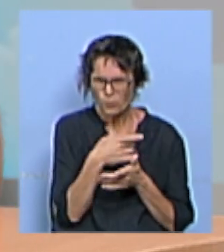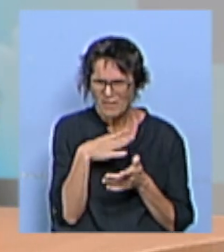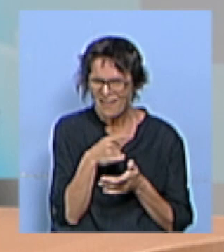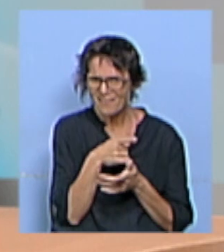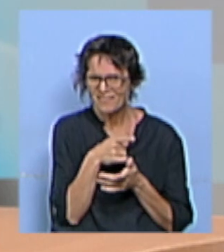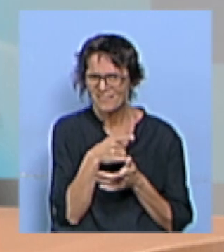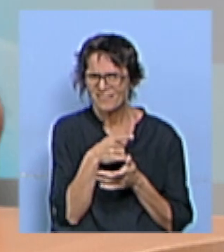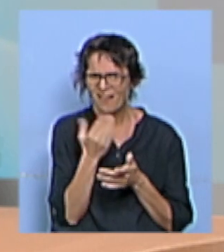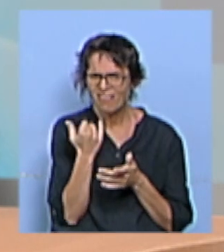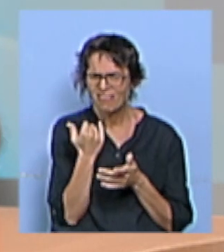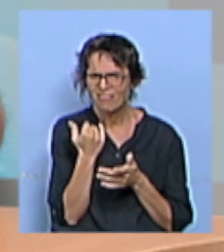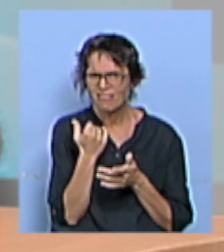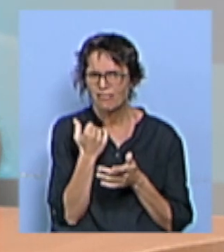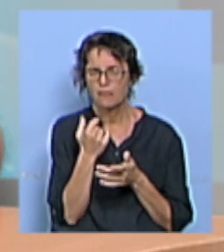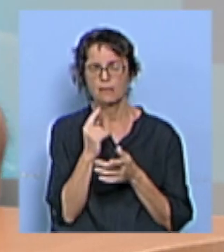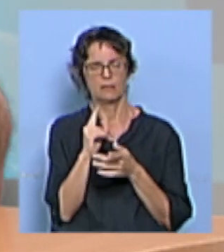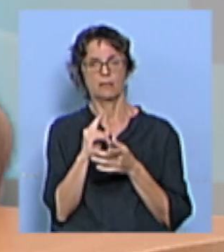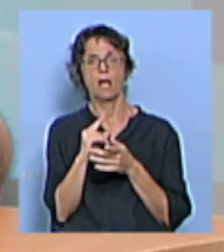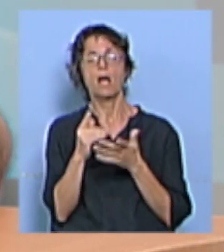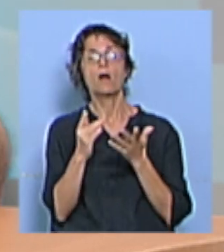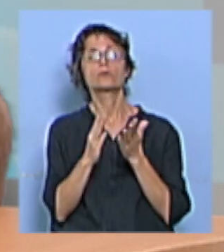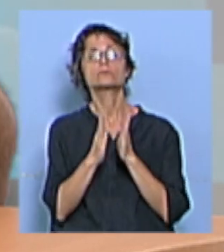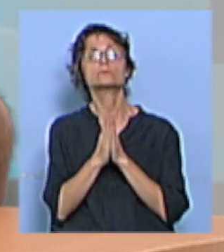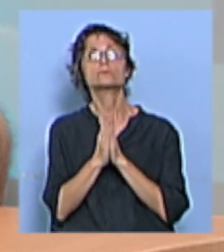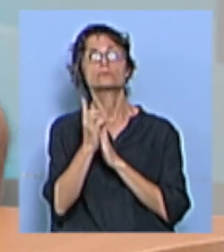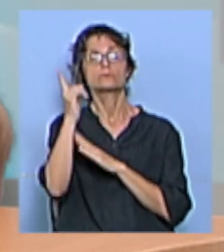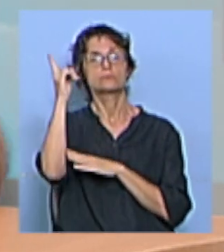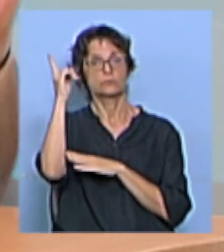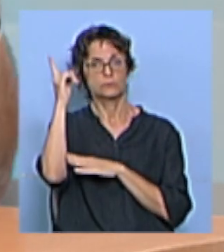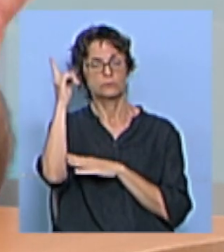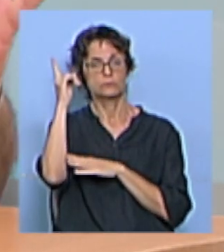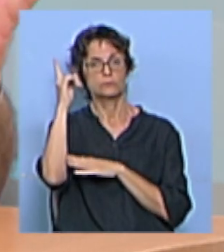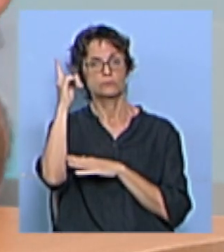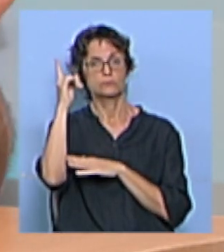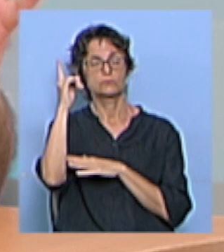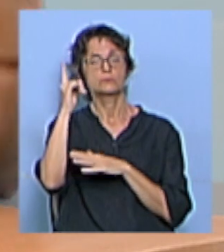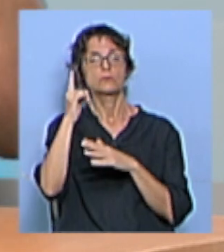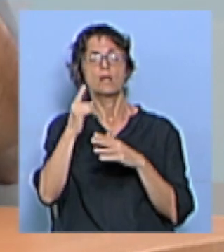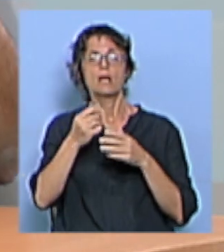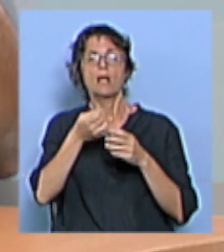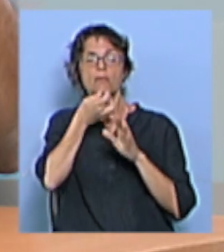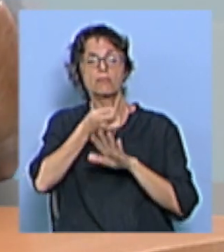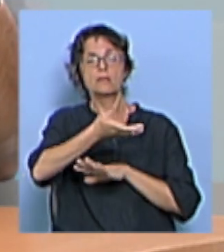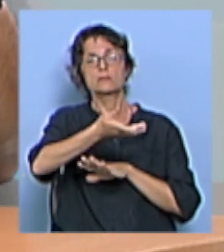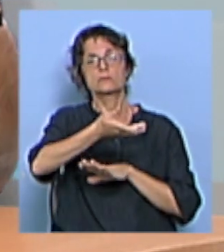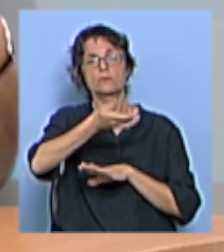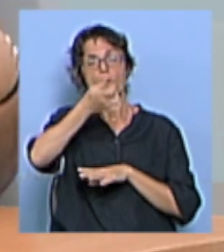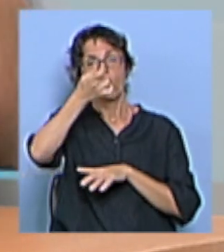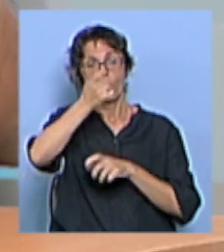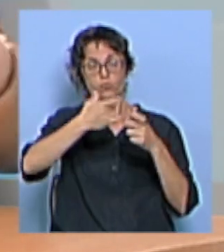Deus Pai não quis a morte de Jesus, aceitou, dando a liberdade aos homens, que homens maus o matassem. Depois a última palavra foi